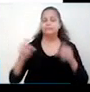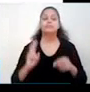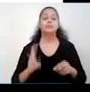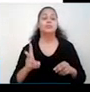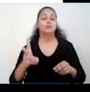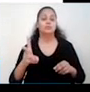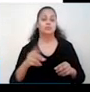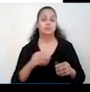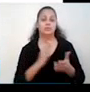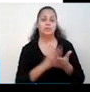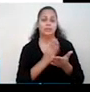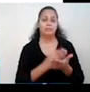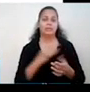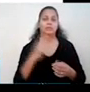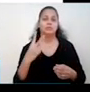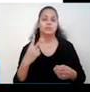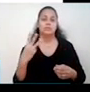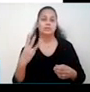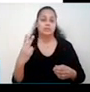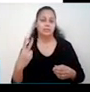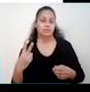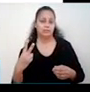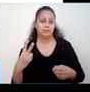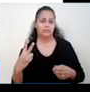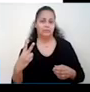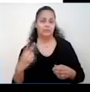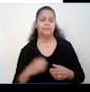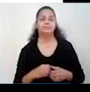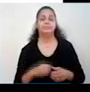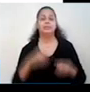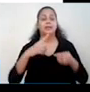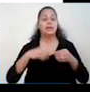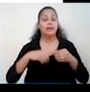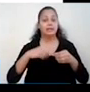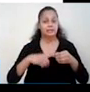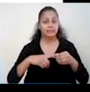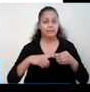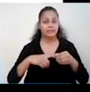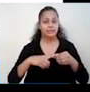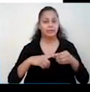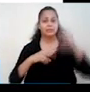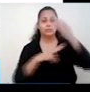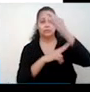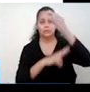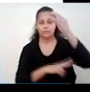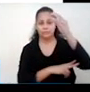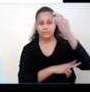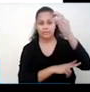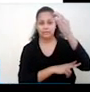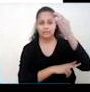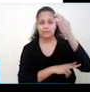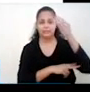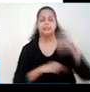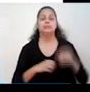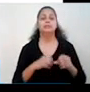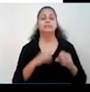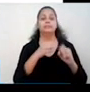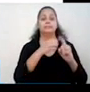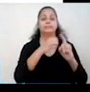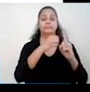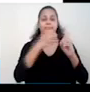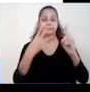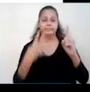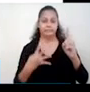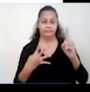Continuando, na página 232 agora. A cidade de Aparecida, no estado de São Paulo, é descrita pelo Guia